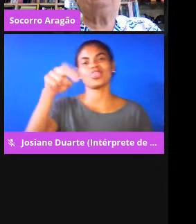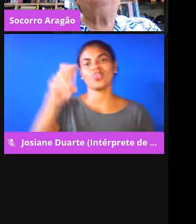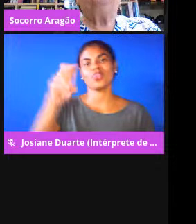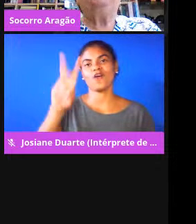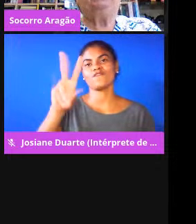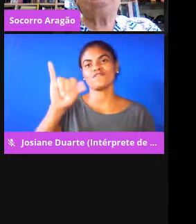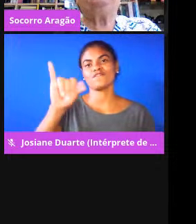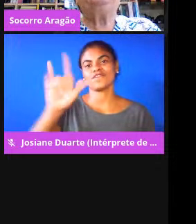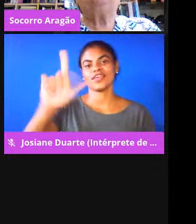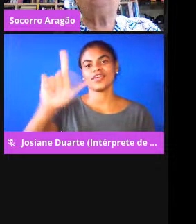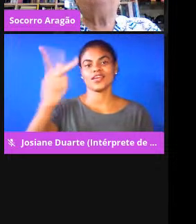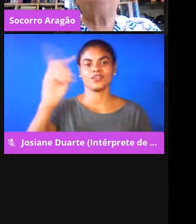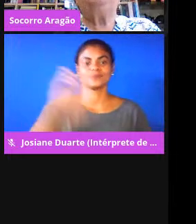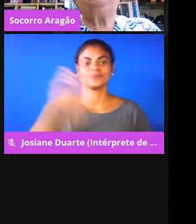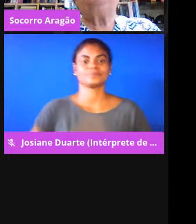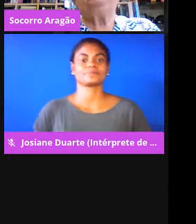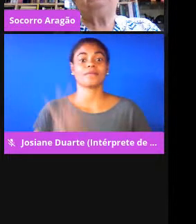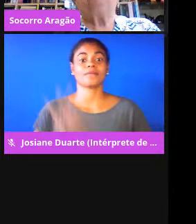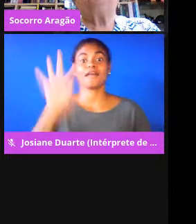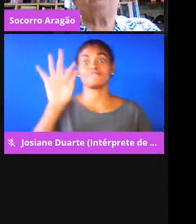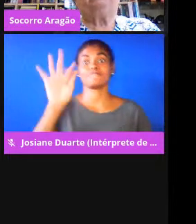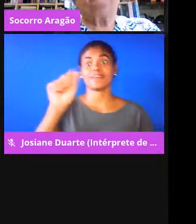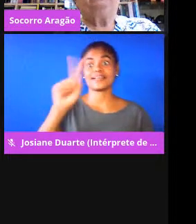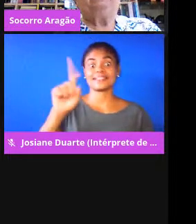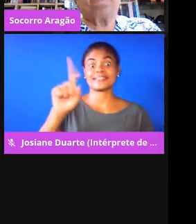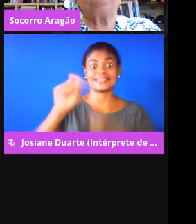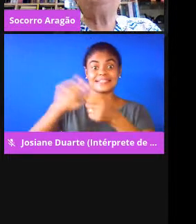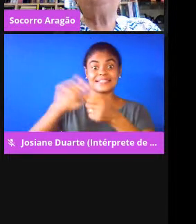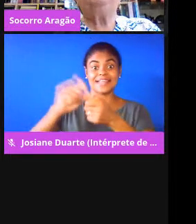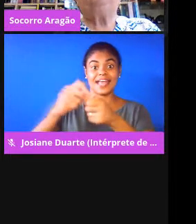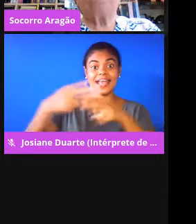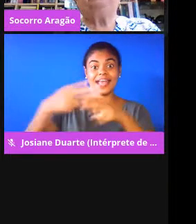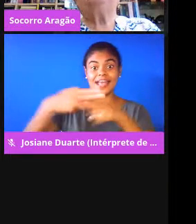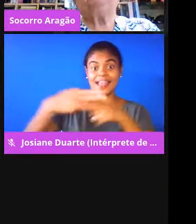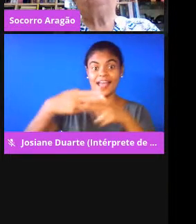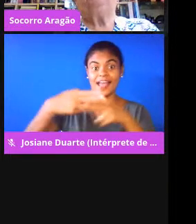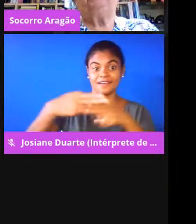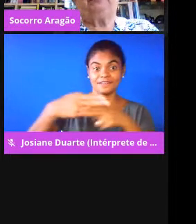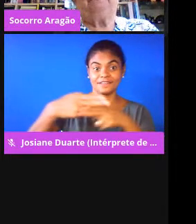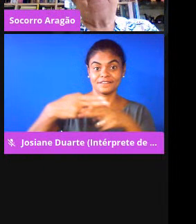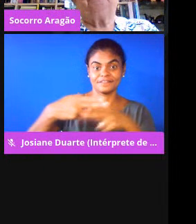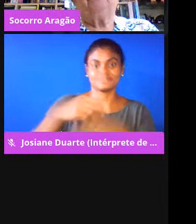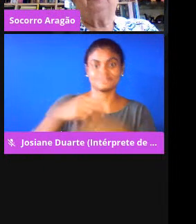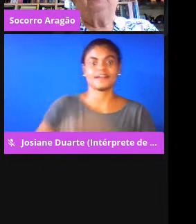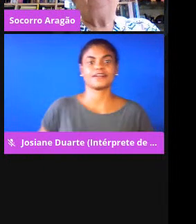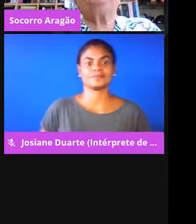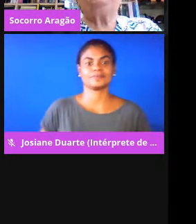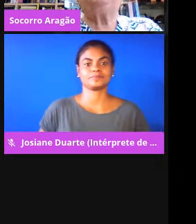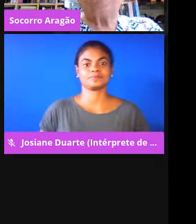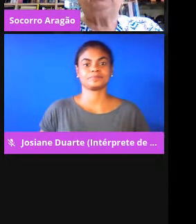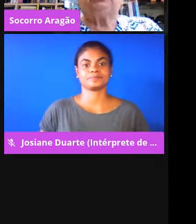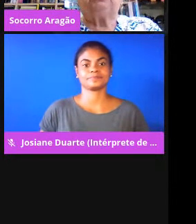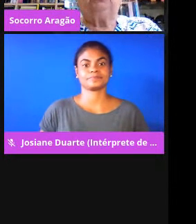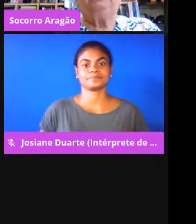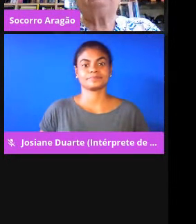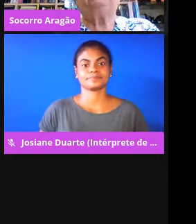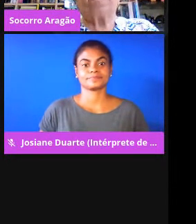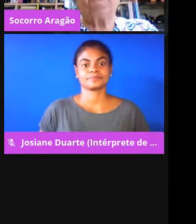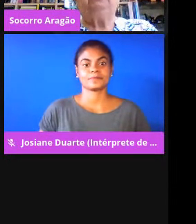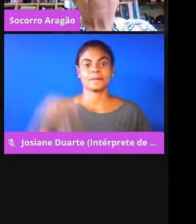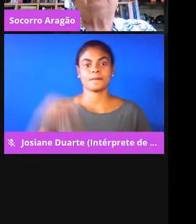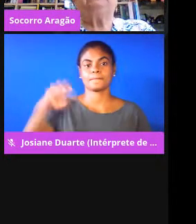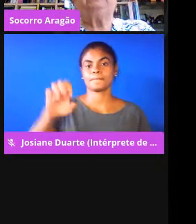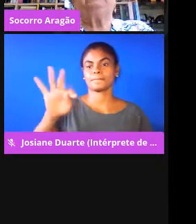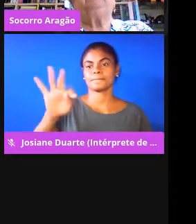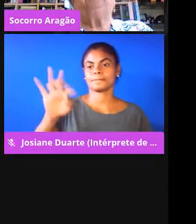Fazer-se na faca. Empunhar, agredir com arma e brigar com faca. Ali se fez na faca, espalhou a feira. Meter-se a besta,